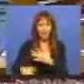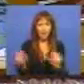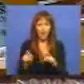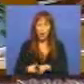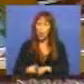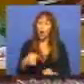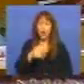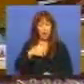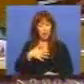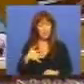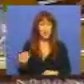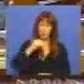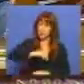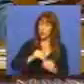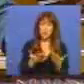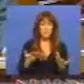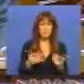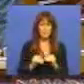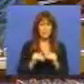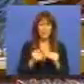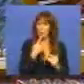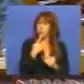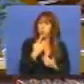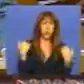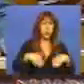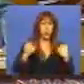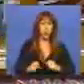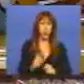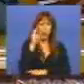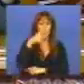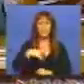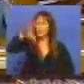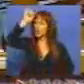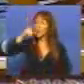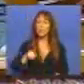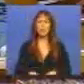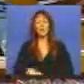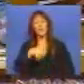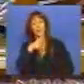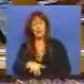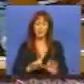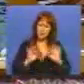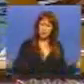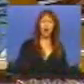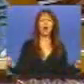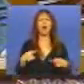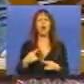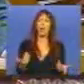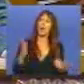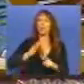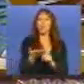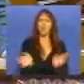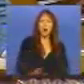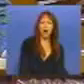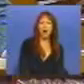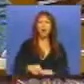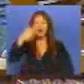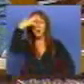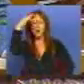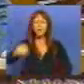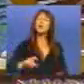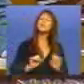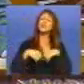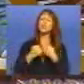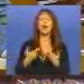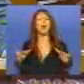para empresas com salários manifestamente excessivos? Um Governo que se arroga com muita impunidade, diga-se, de ter consciência